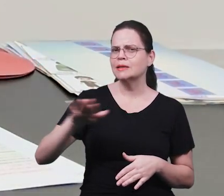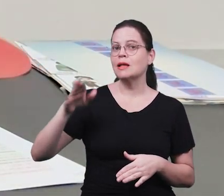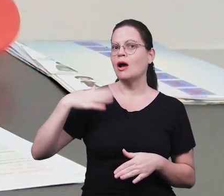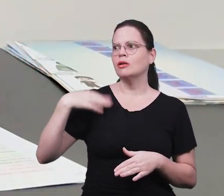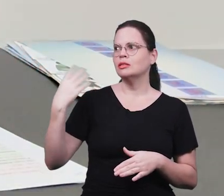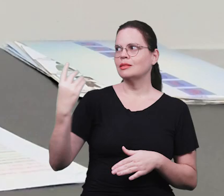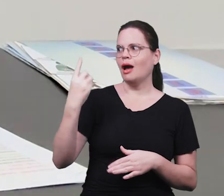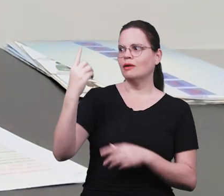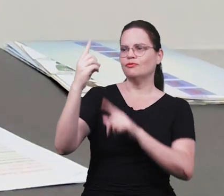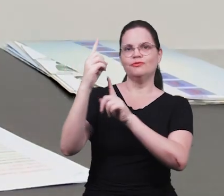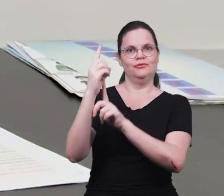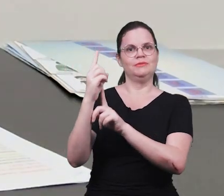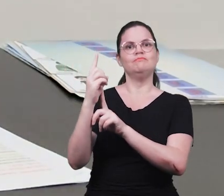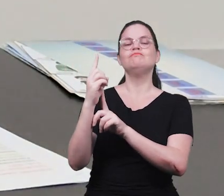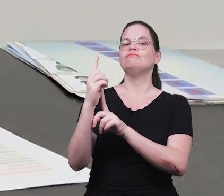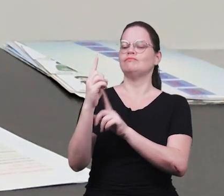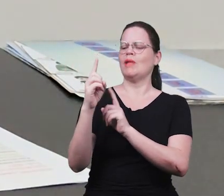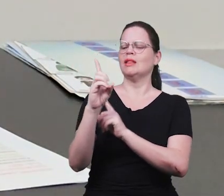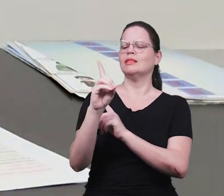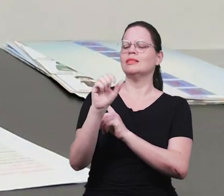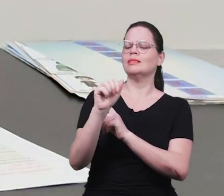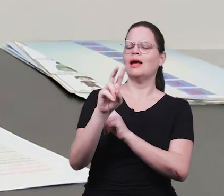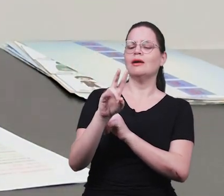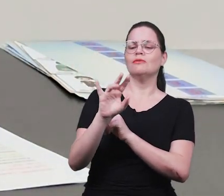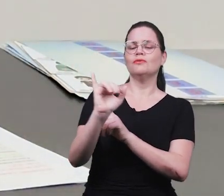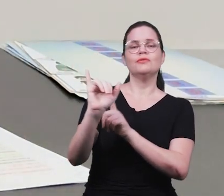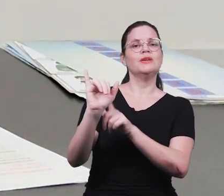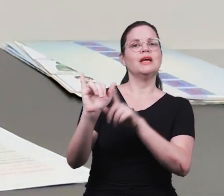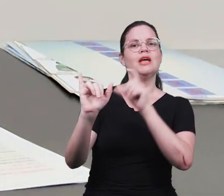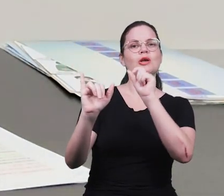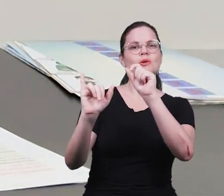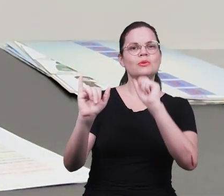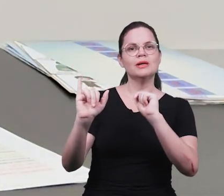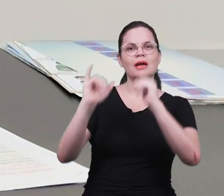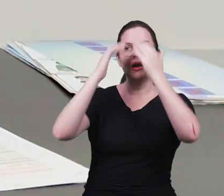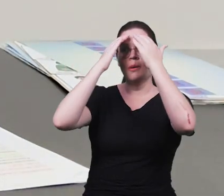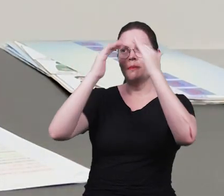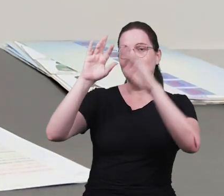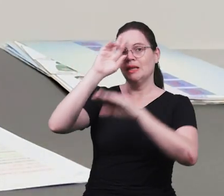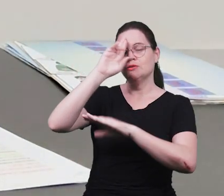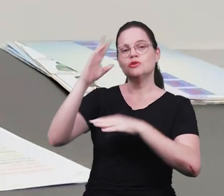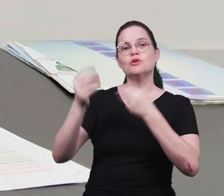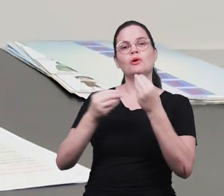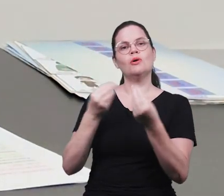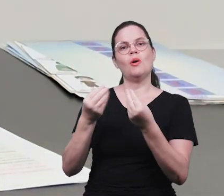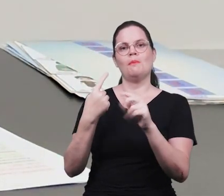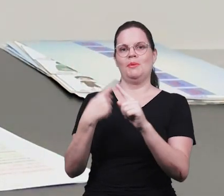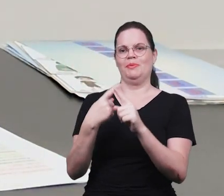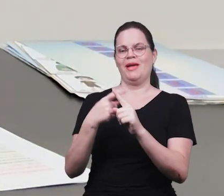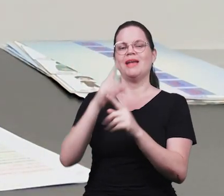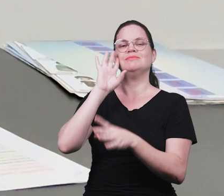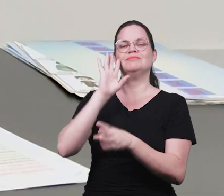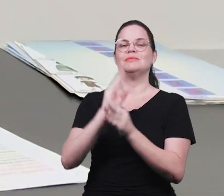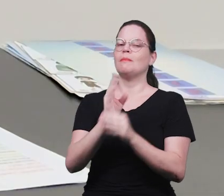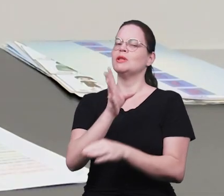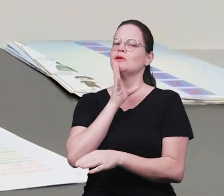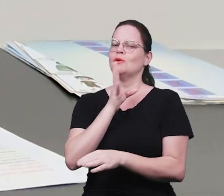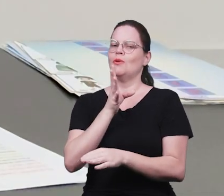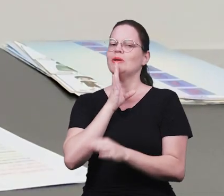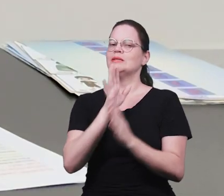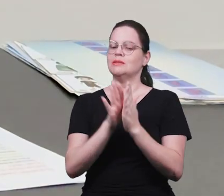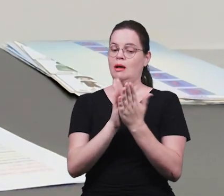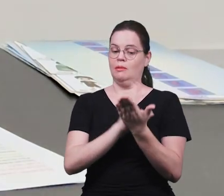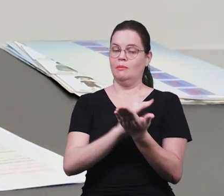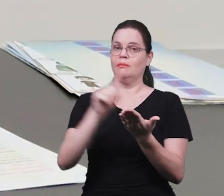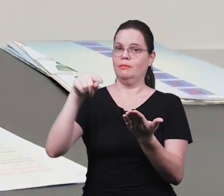ele aprendeu a obedecer ao Senhor através da palavra. Então, se nós